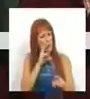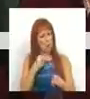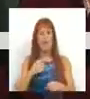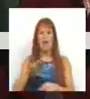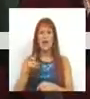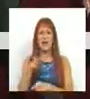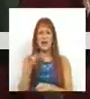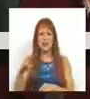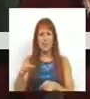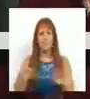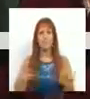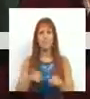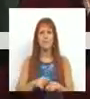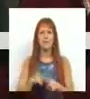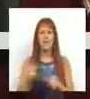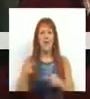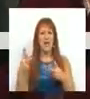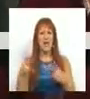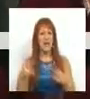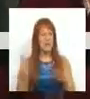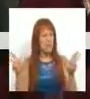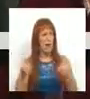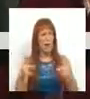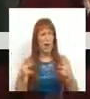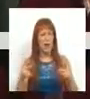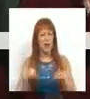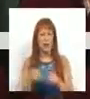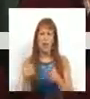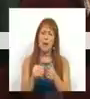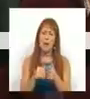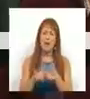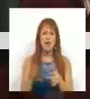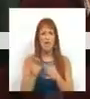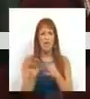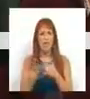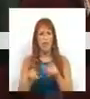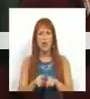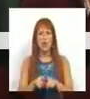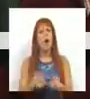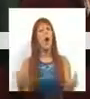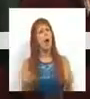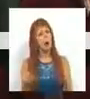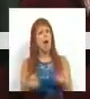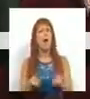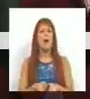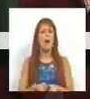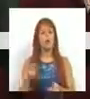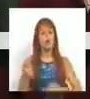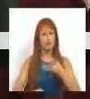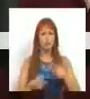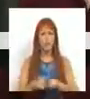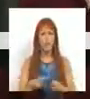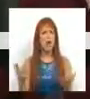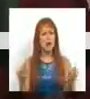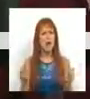CRESAP. Com críticas, mais críticas, mas foram introduzidos fatores de reconhecimento e de avaliação e